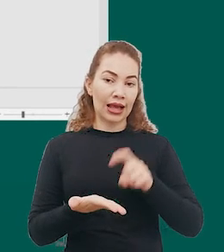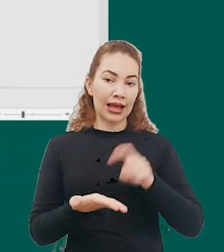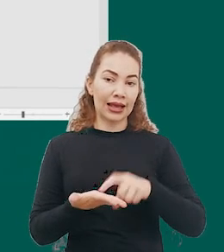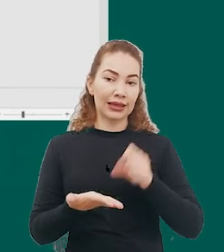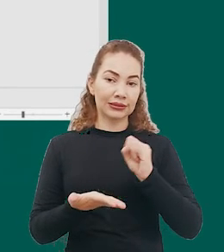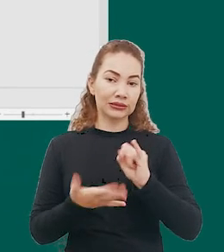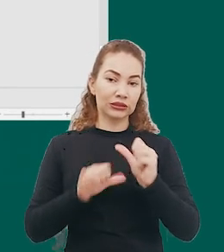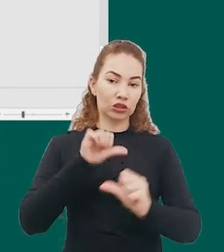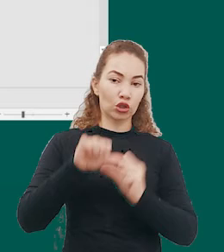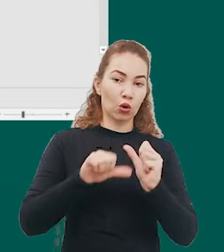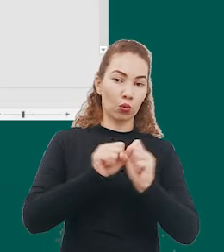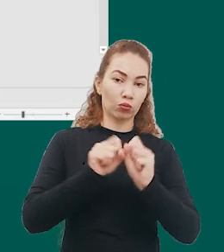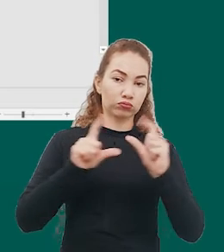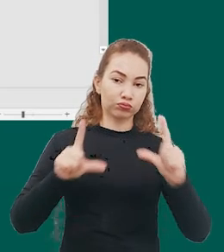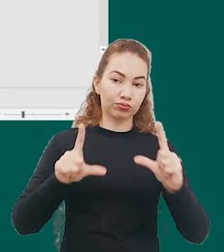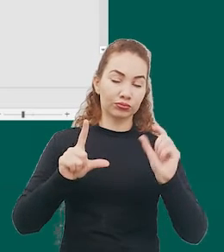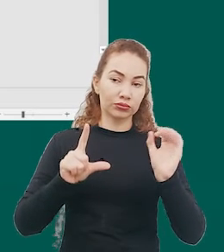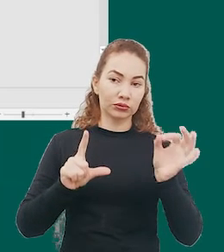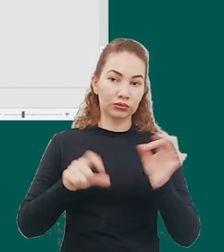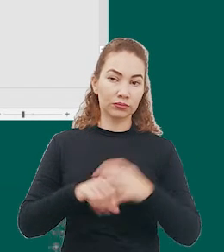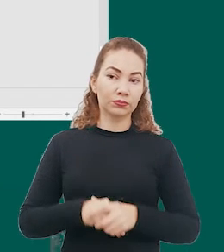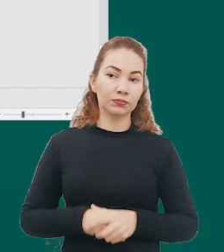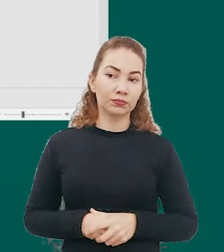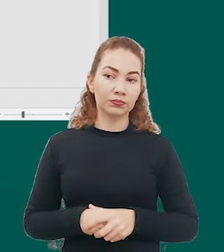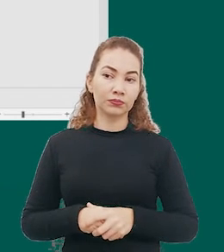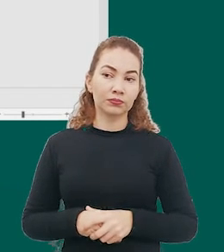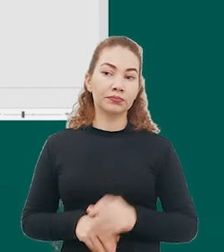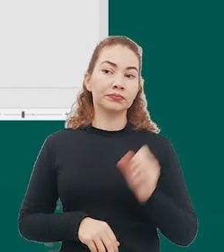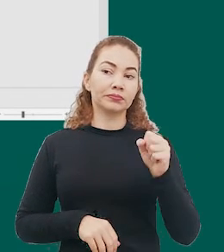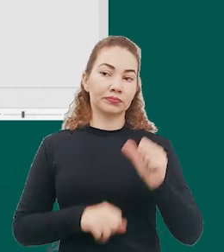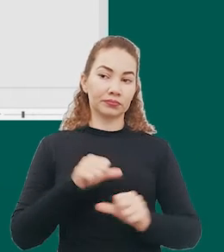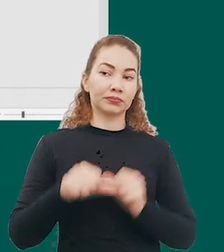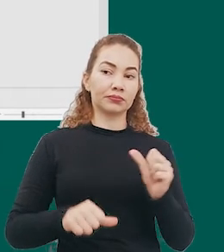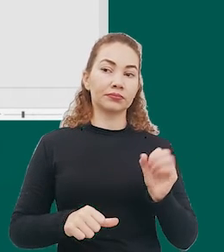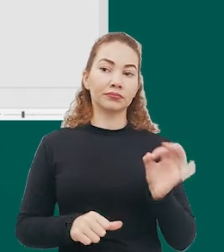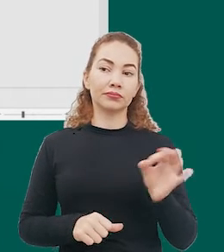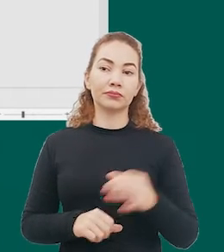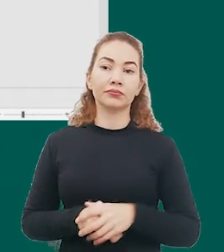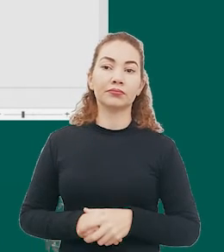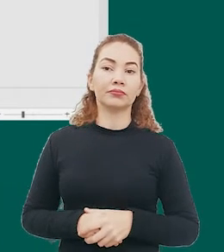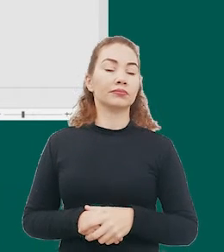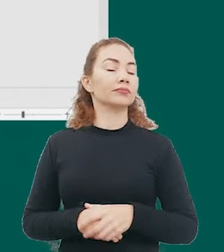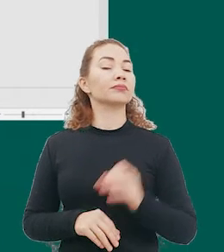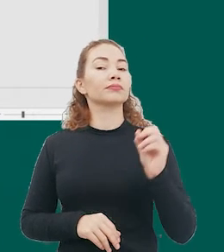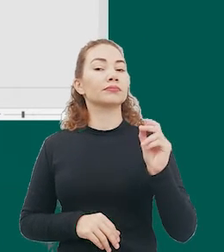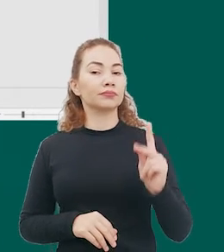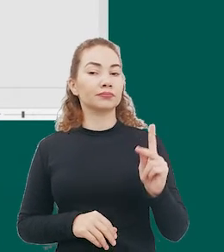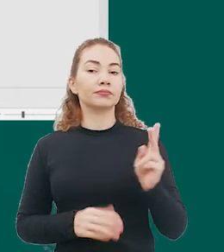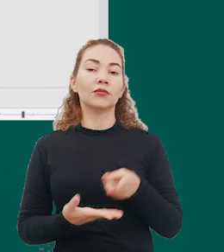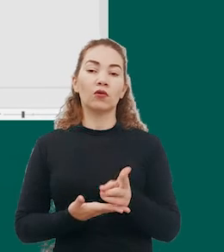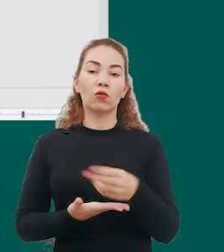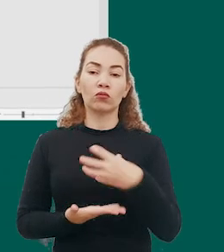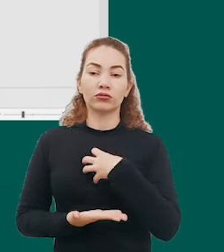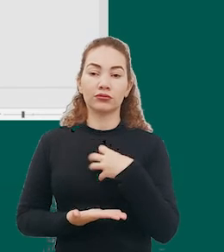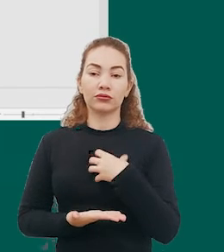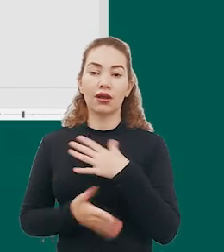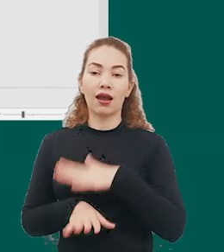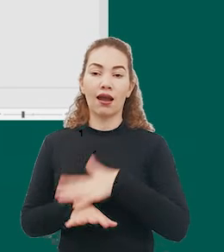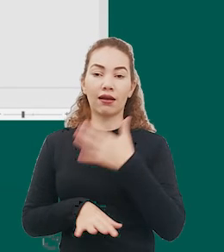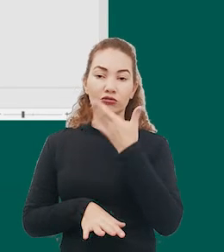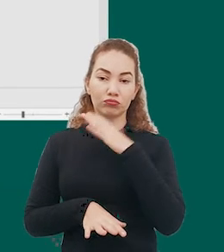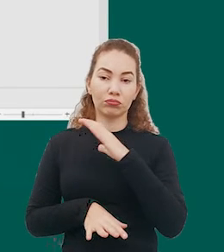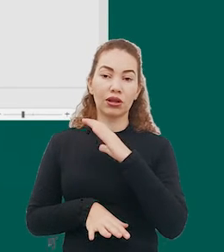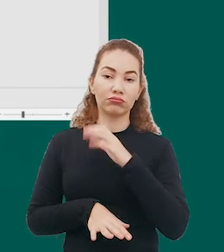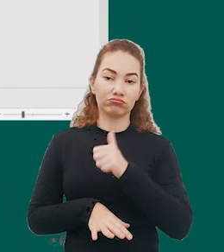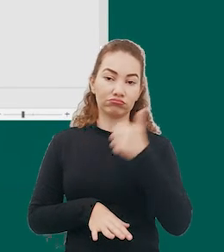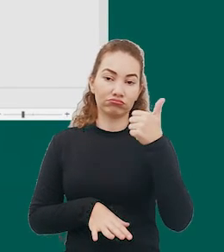se trocou o slide, tá? Certo. Trocou? Sim, trocou o slide. Ok, Assim a então eu gente vou seguir consegue. assim, que eu acho que vai ficar